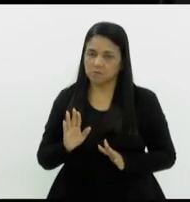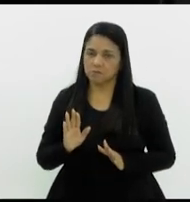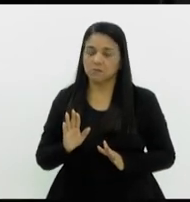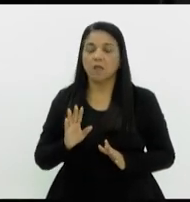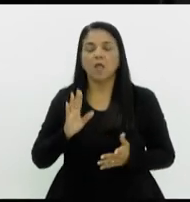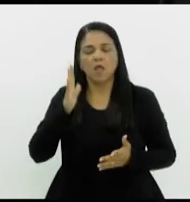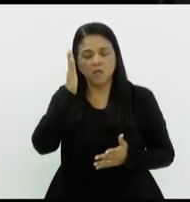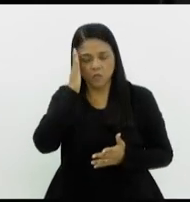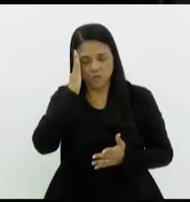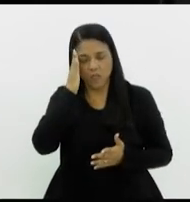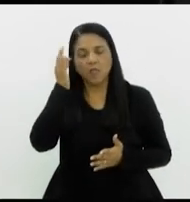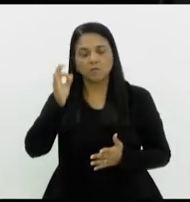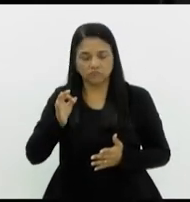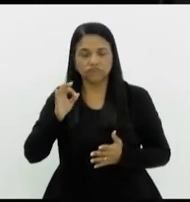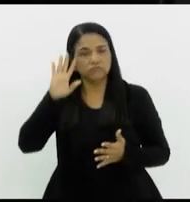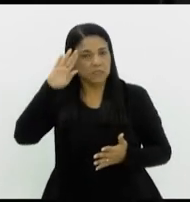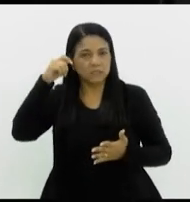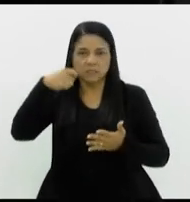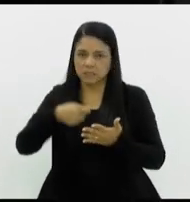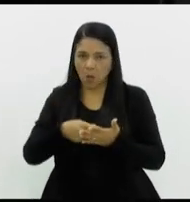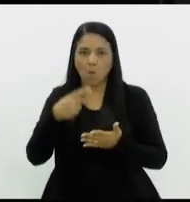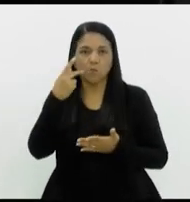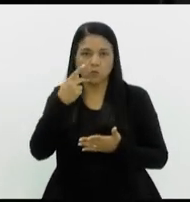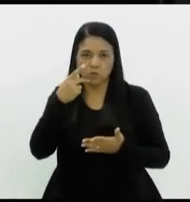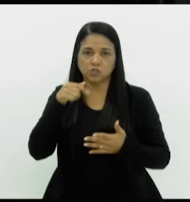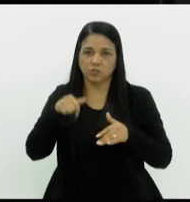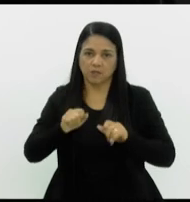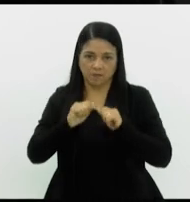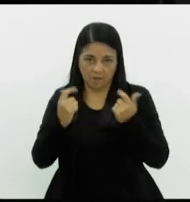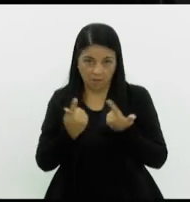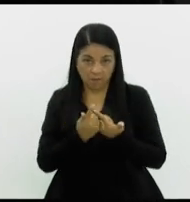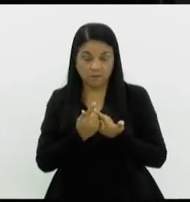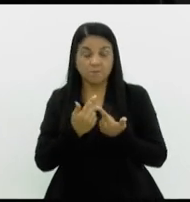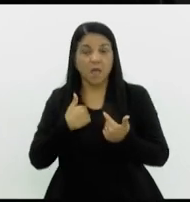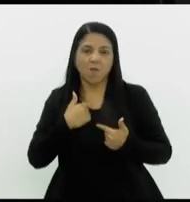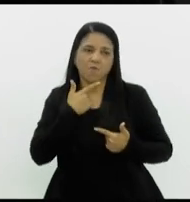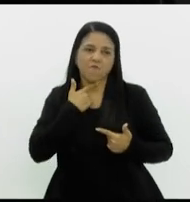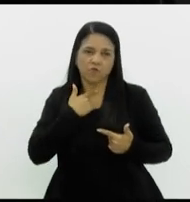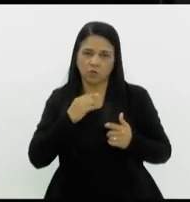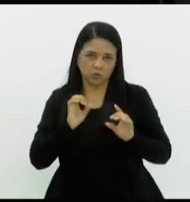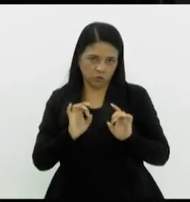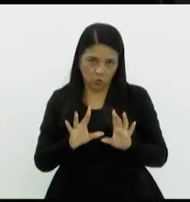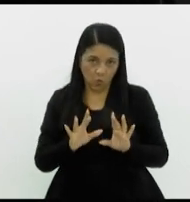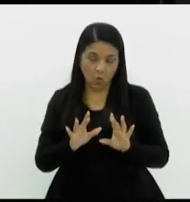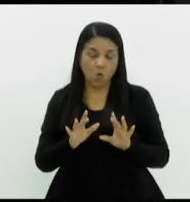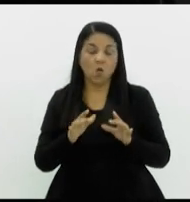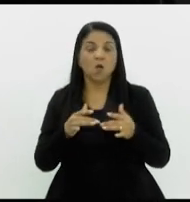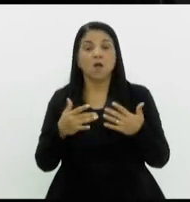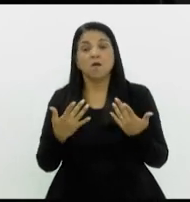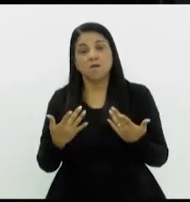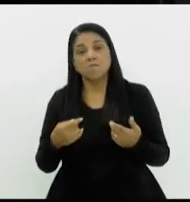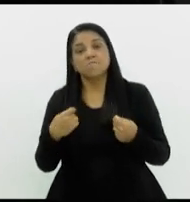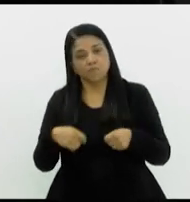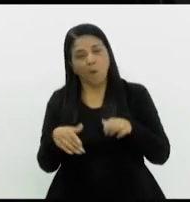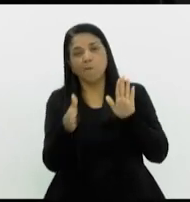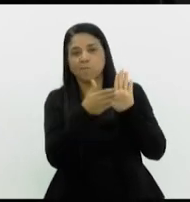dessa casa, obviamente não é da minha vontade somente, mas vou apresentar essa